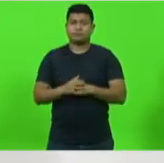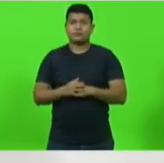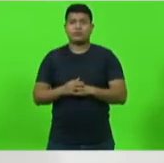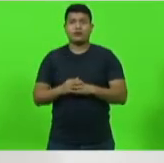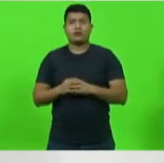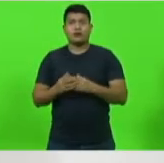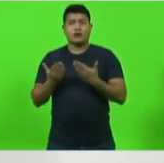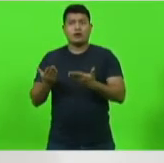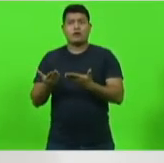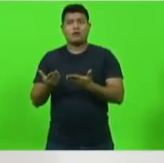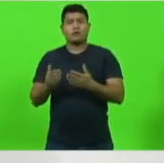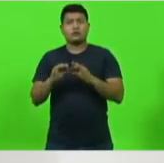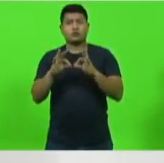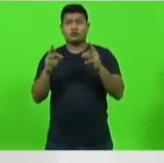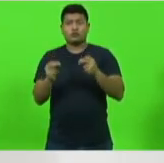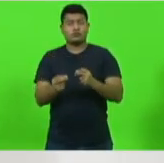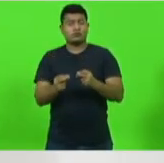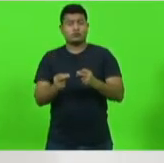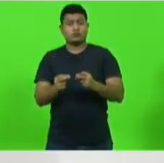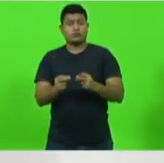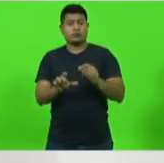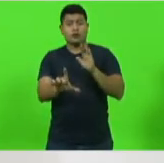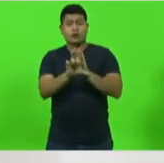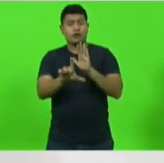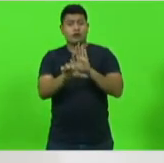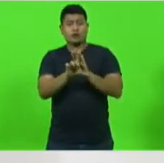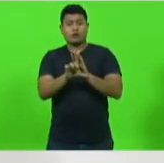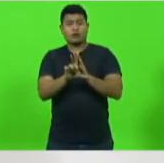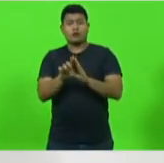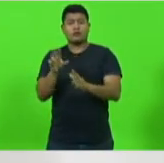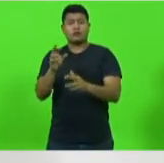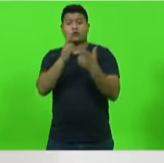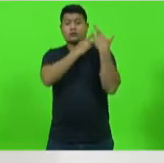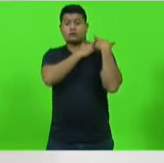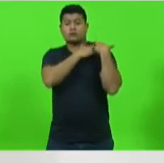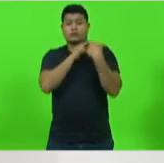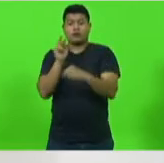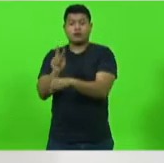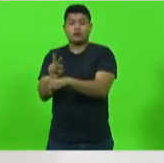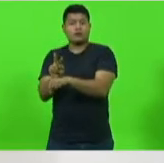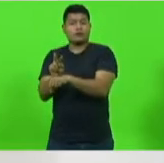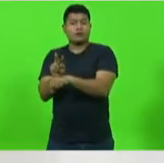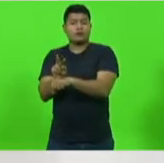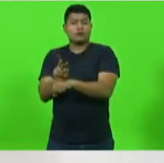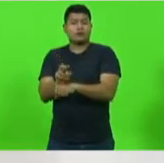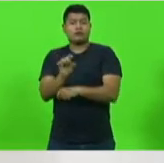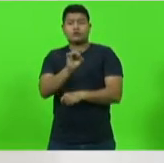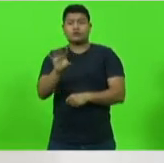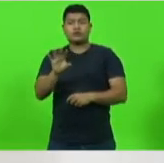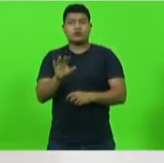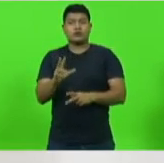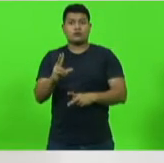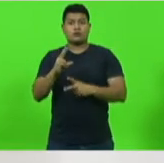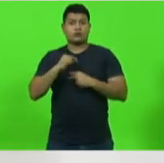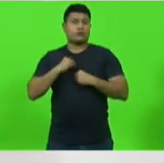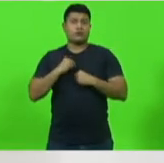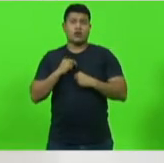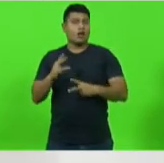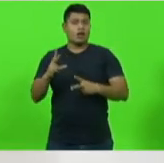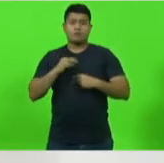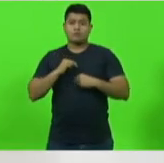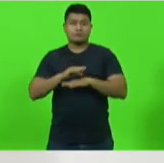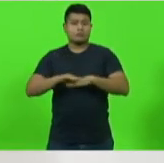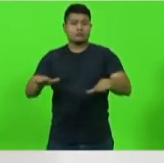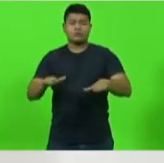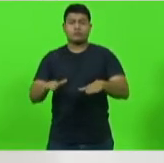recomenda a nossa lei de responsabilidade fiscal. Portanto, é só uma questão de mérito aqui. É só uma questão de